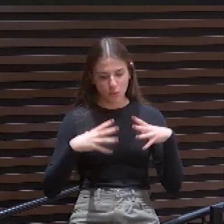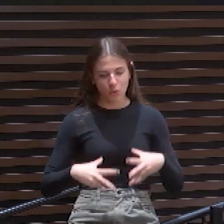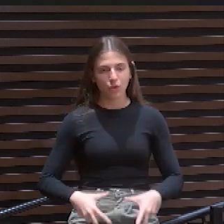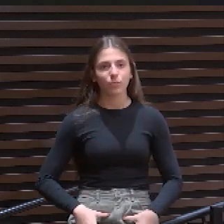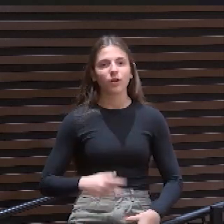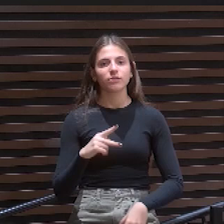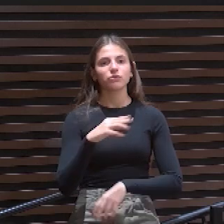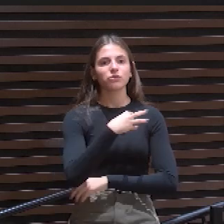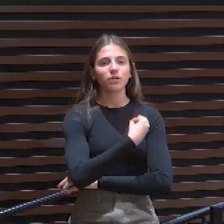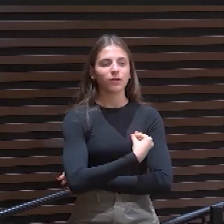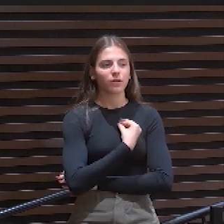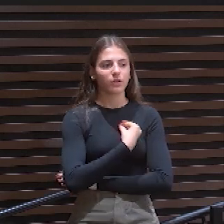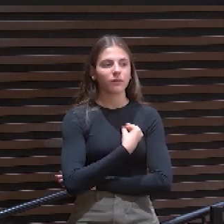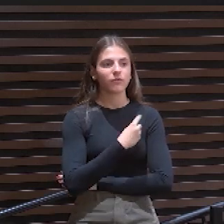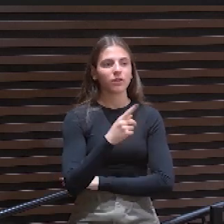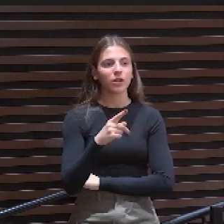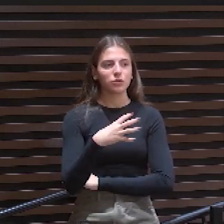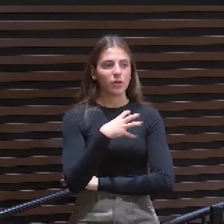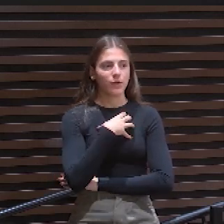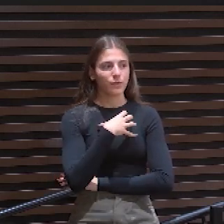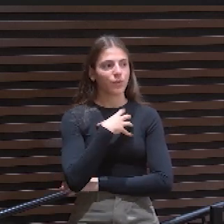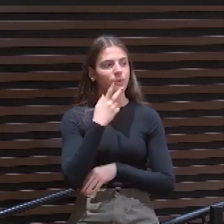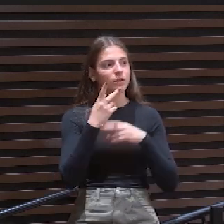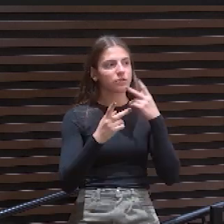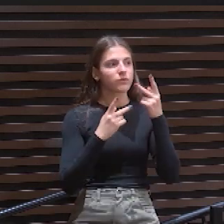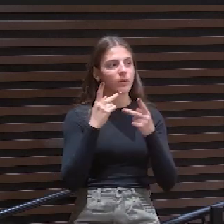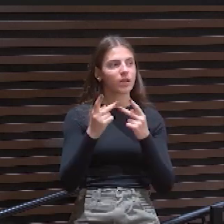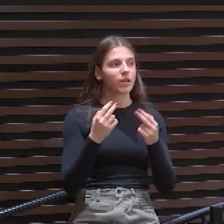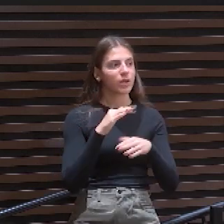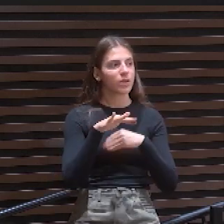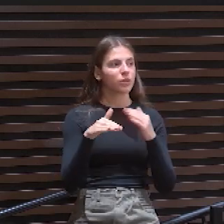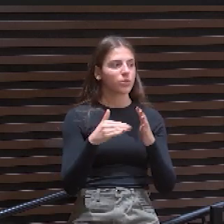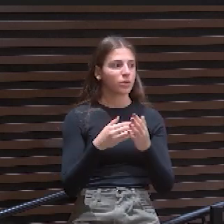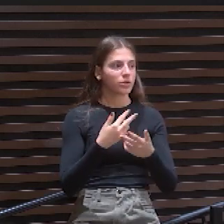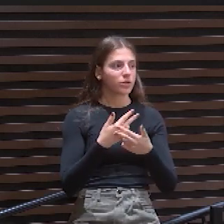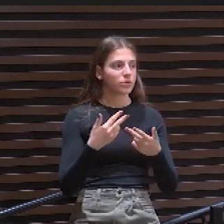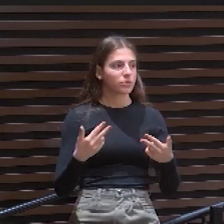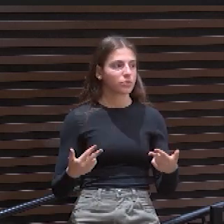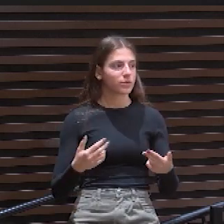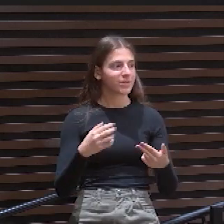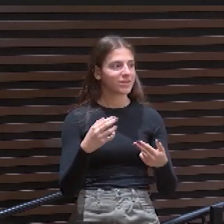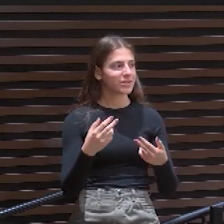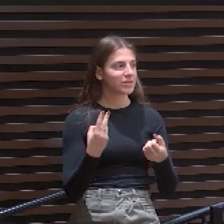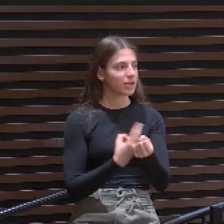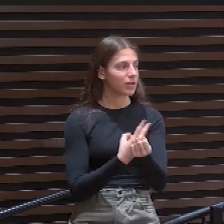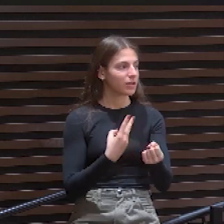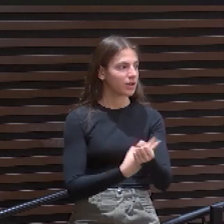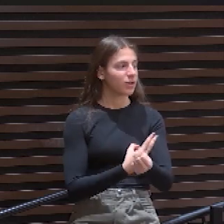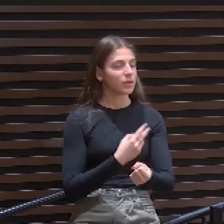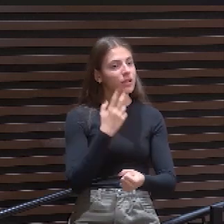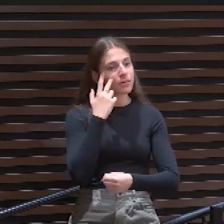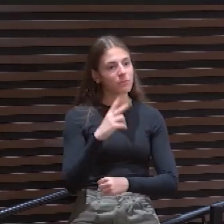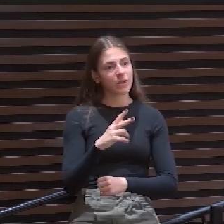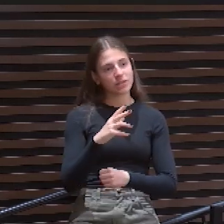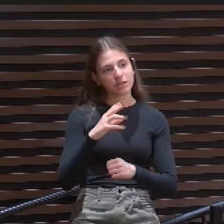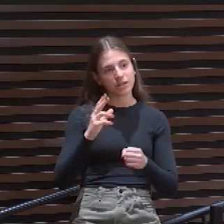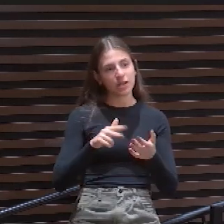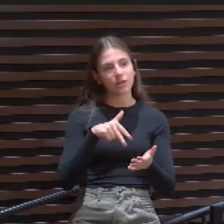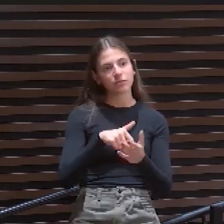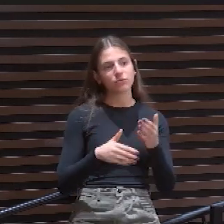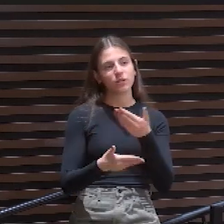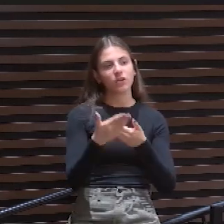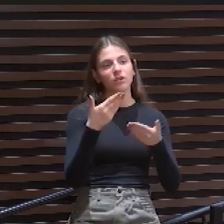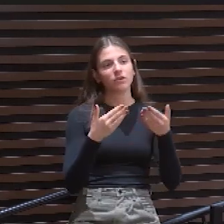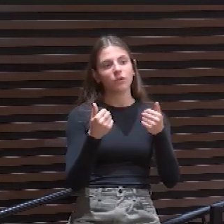morra ali, a sua linguagem, o seu falar e todas as suas coisas erradas. Para que na ressurreição dele, ele também te